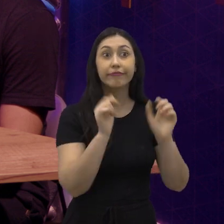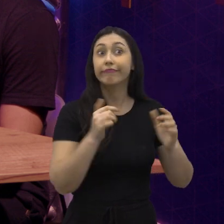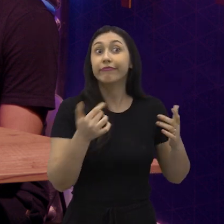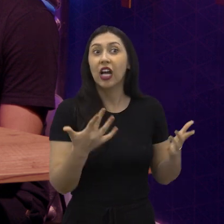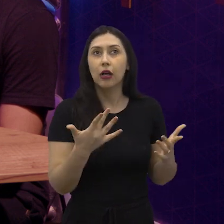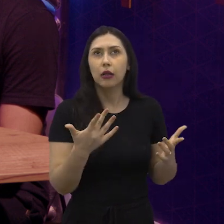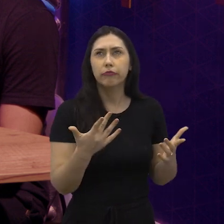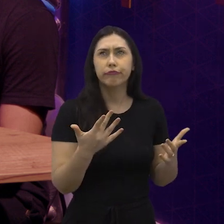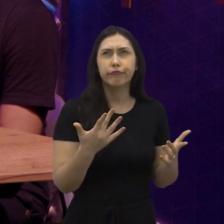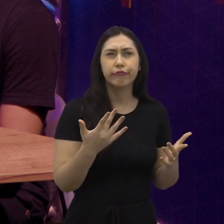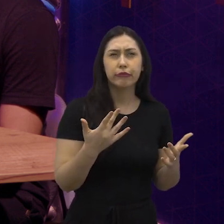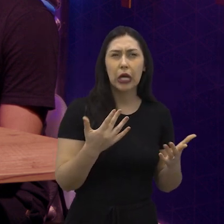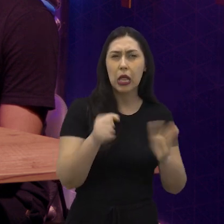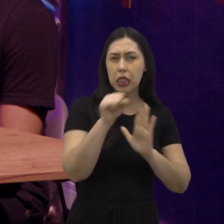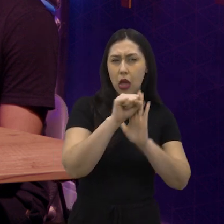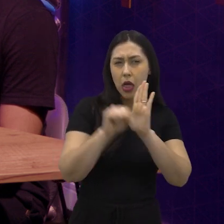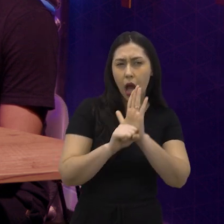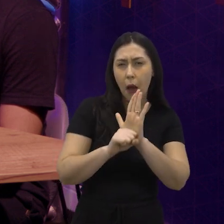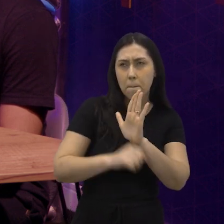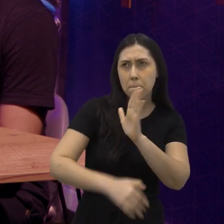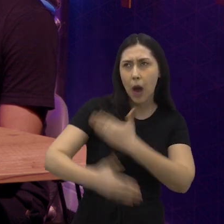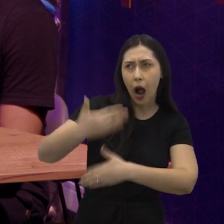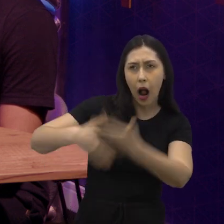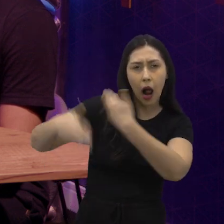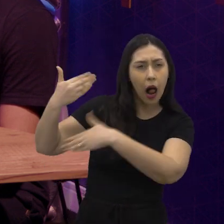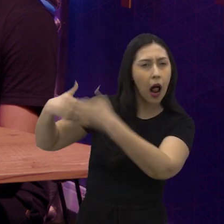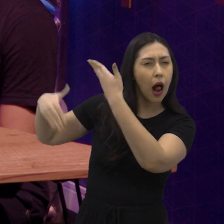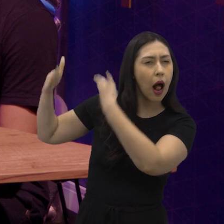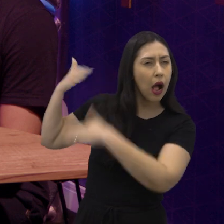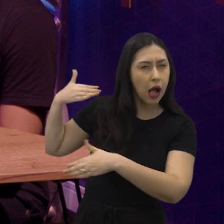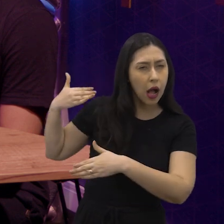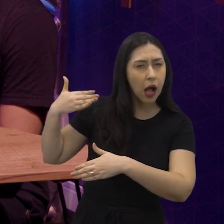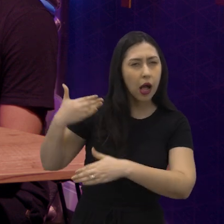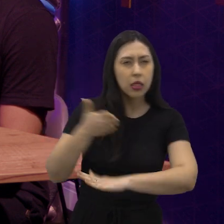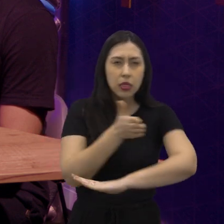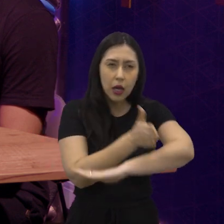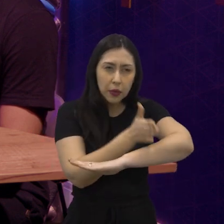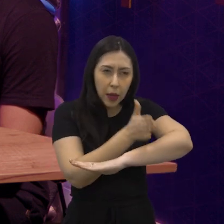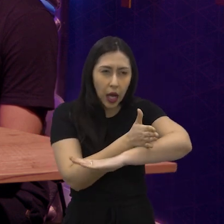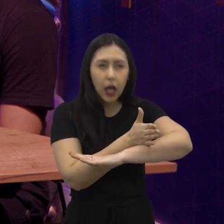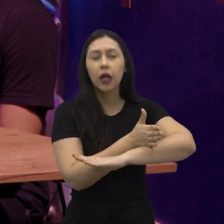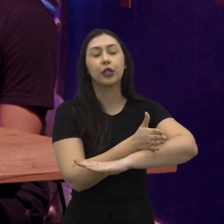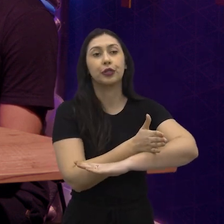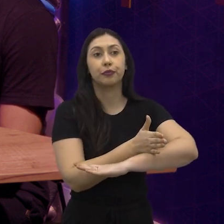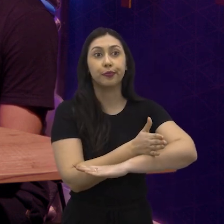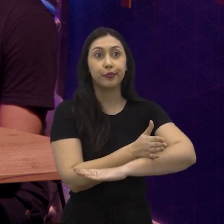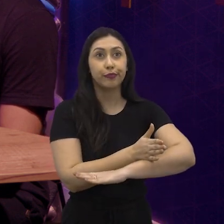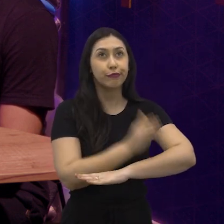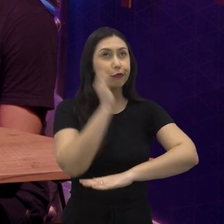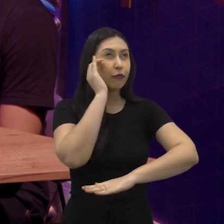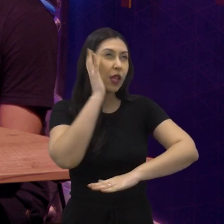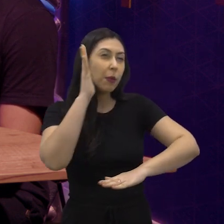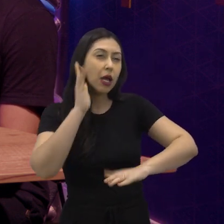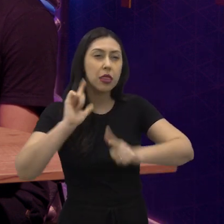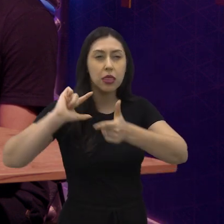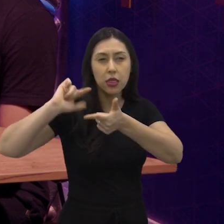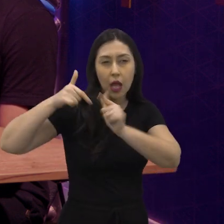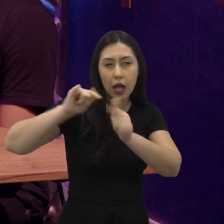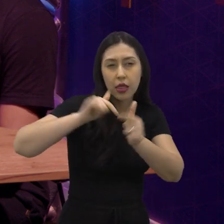pensar então, né, alguns séculos atrás, né, aí ali na Idade Média e tudo, pensando nas